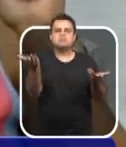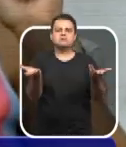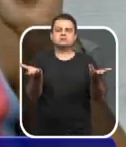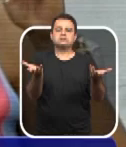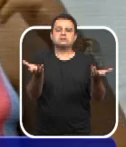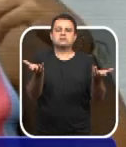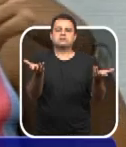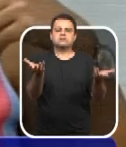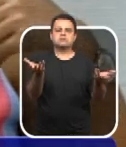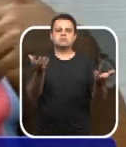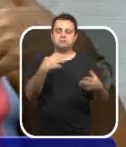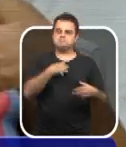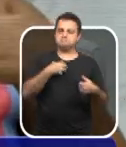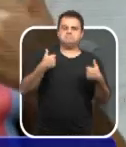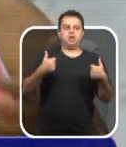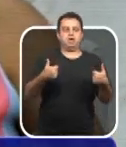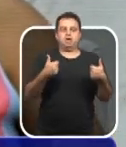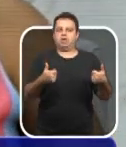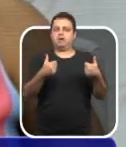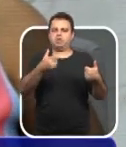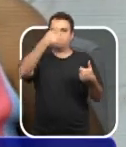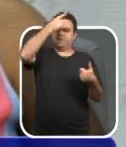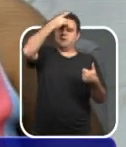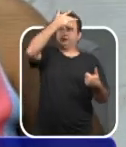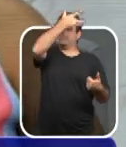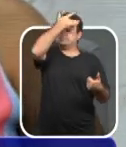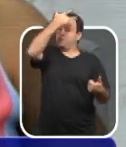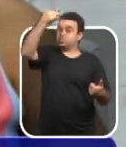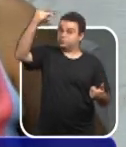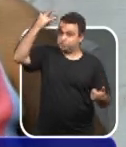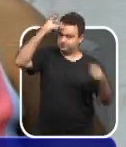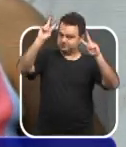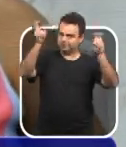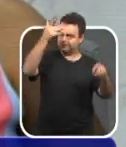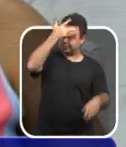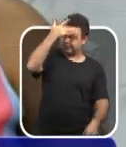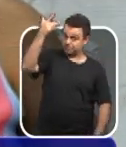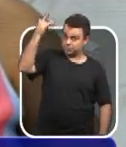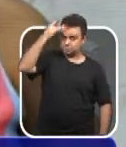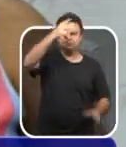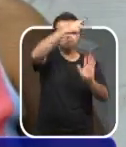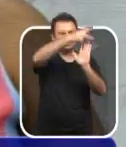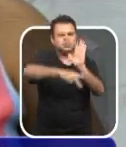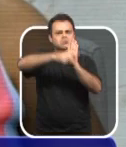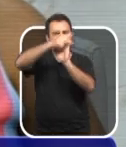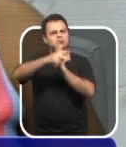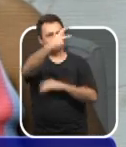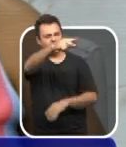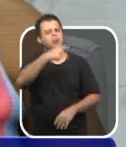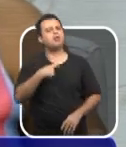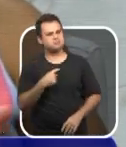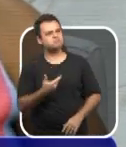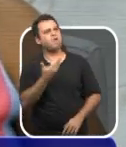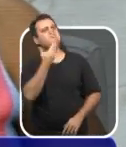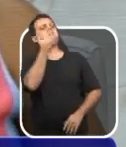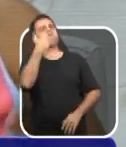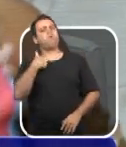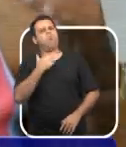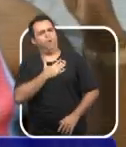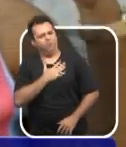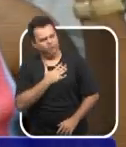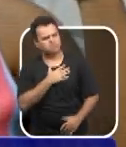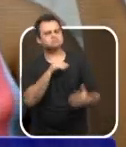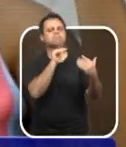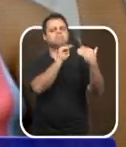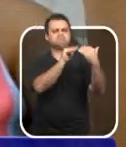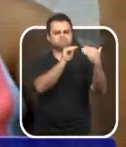tendo reuniões, eu quero até estar presente em algumas, que eu gosto do tema e eu acho importante que os municípios se adequem. Se já